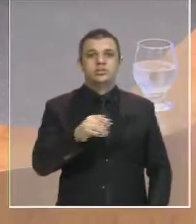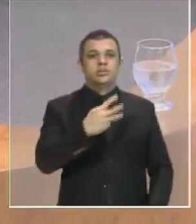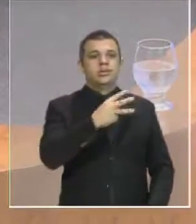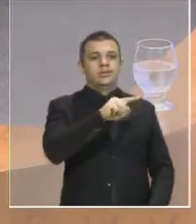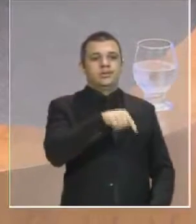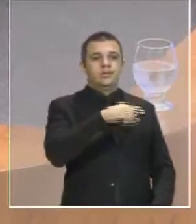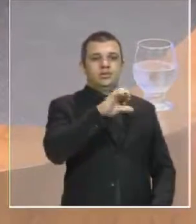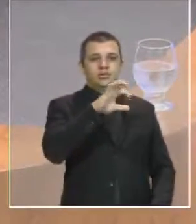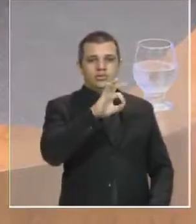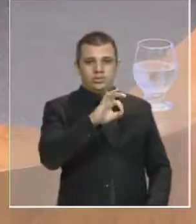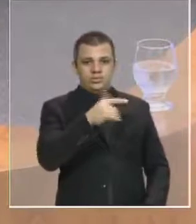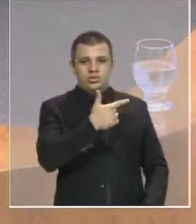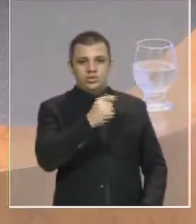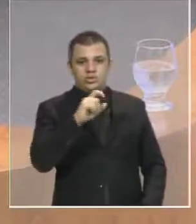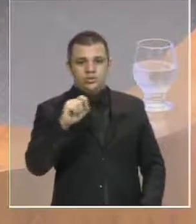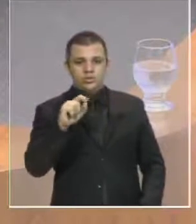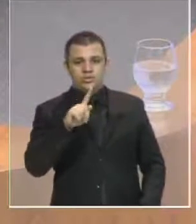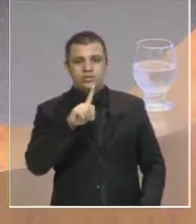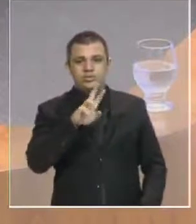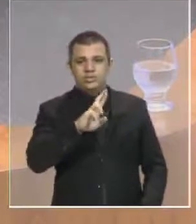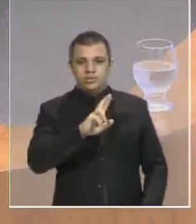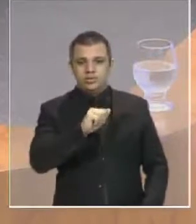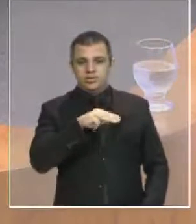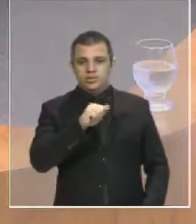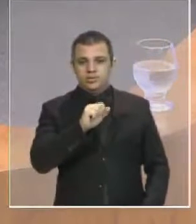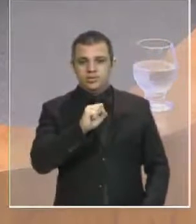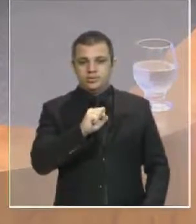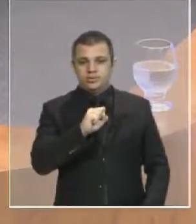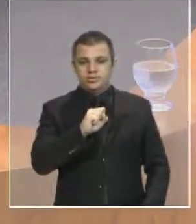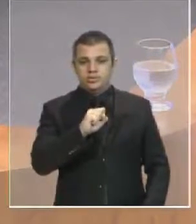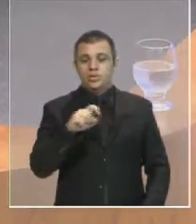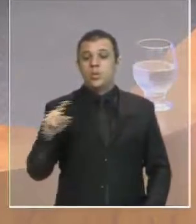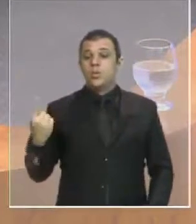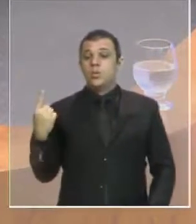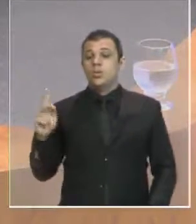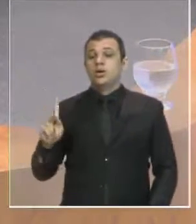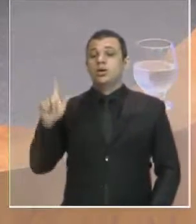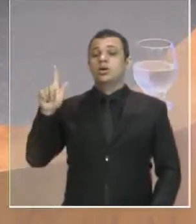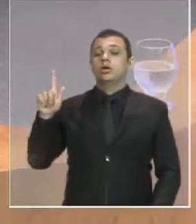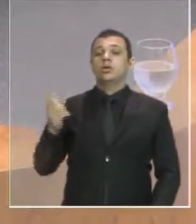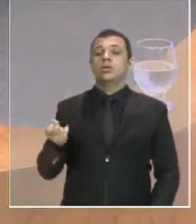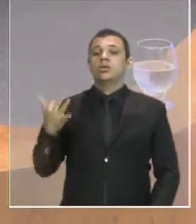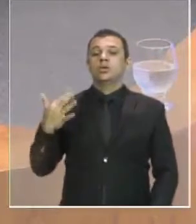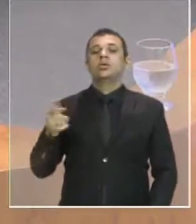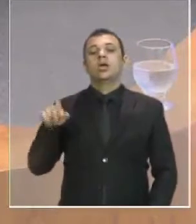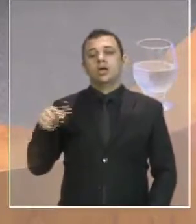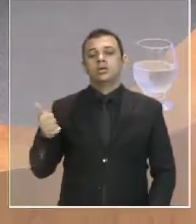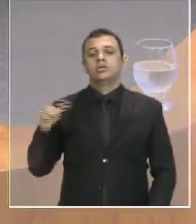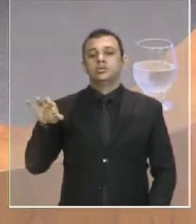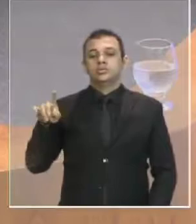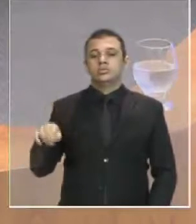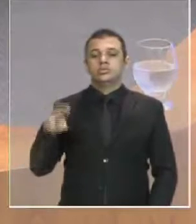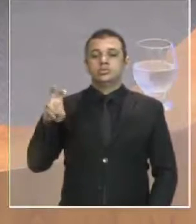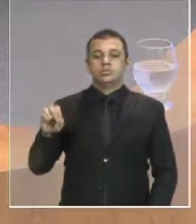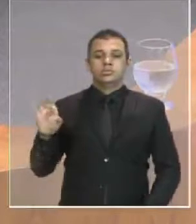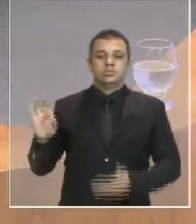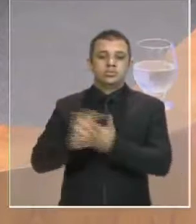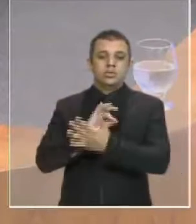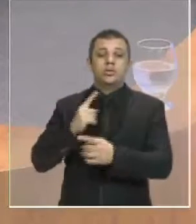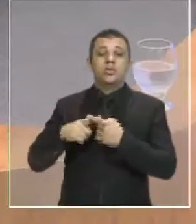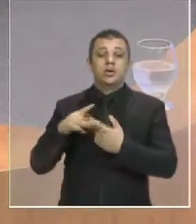sabem responder. R$ 19,50, que foi o valor que foi contratado, porque a contratação foi por